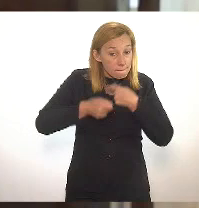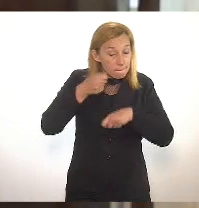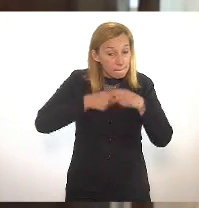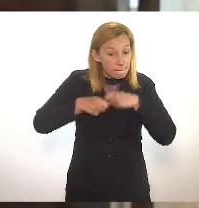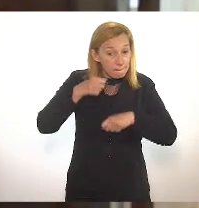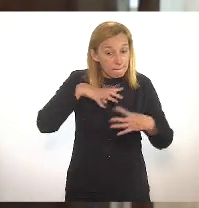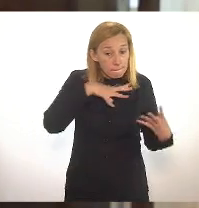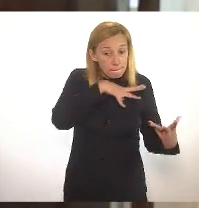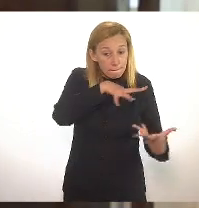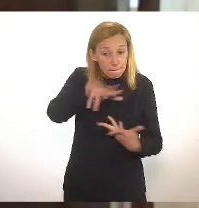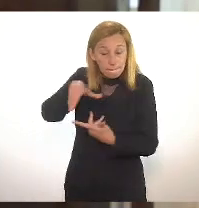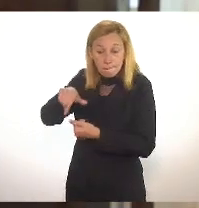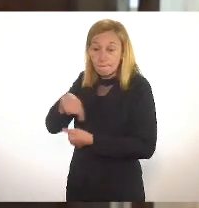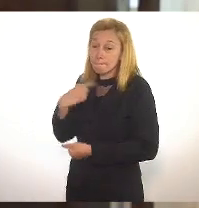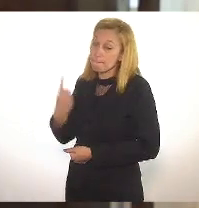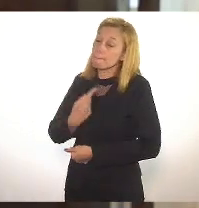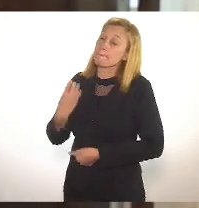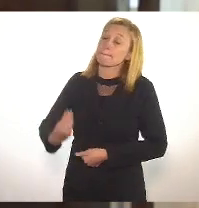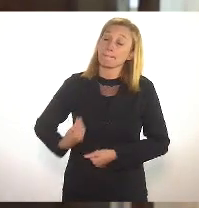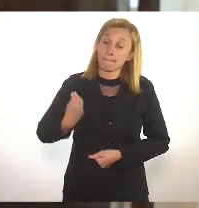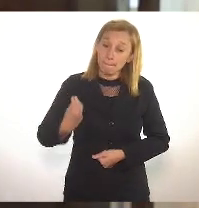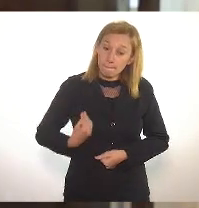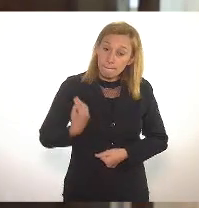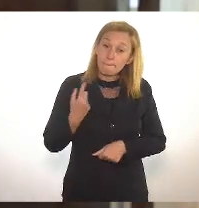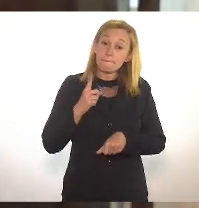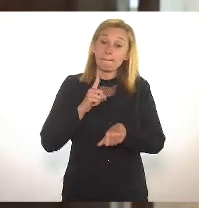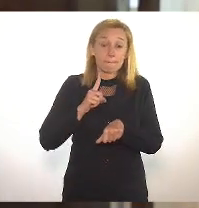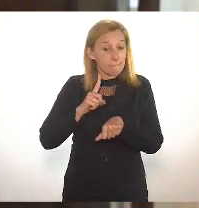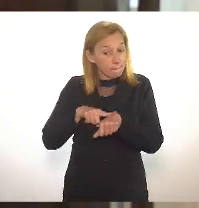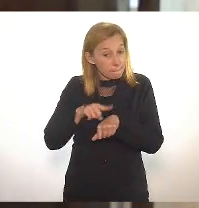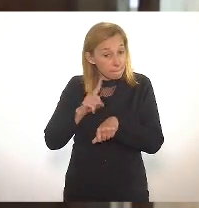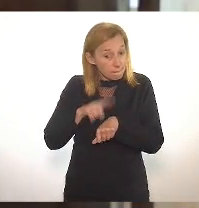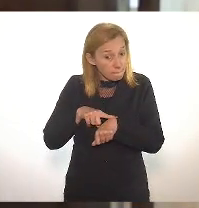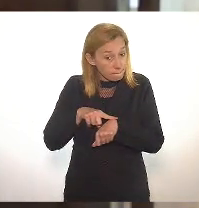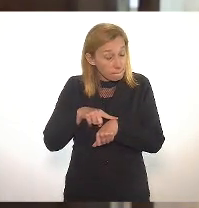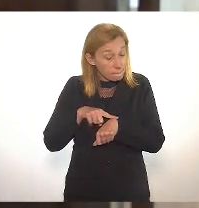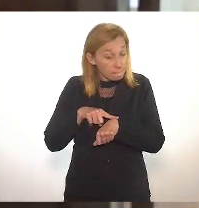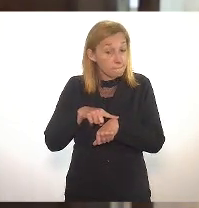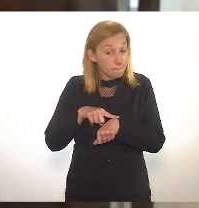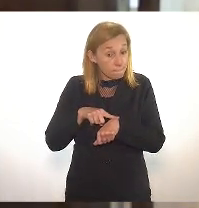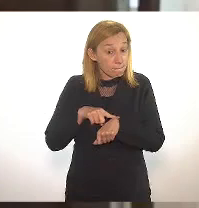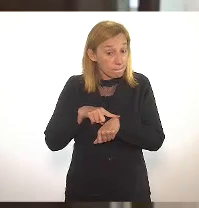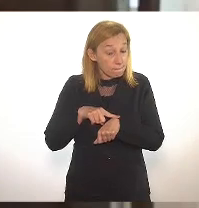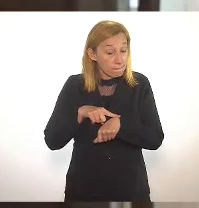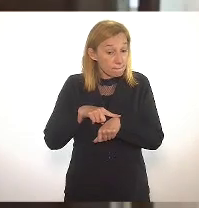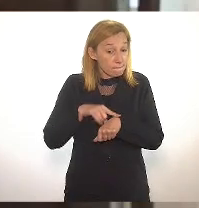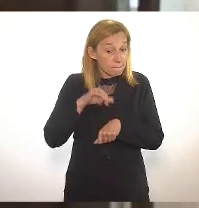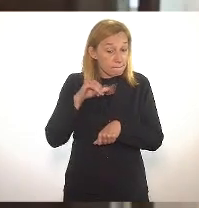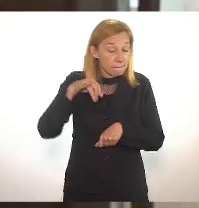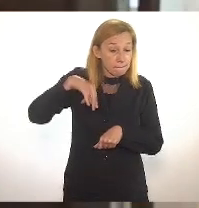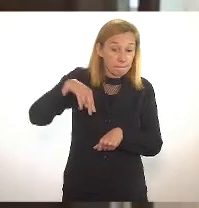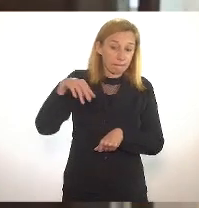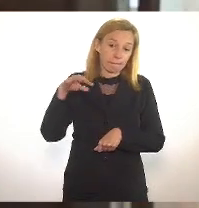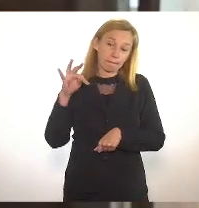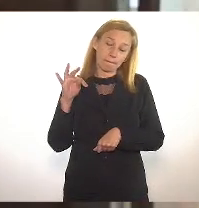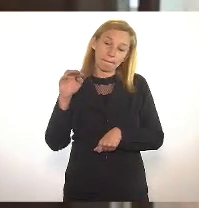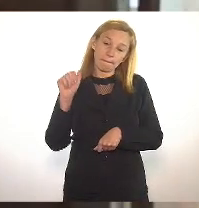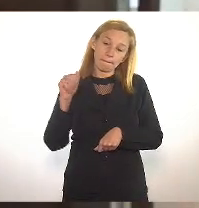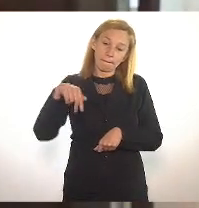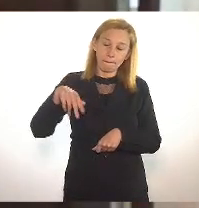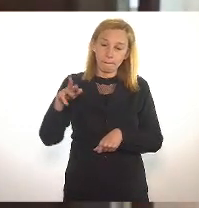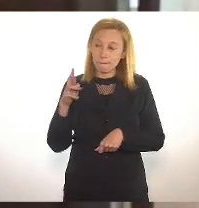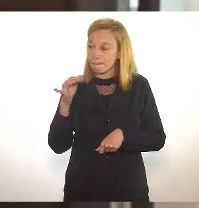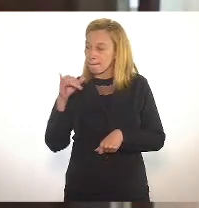globalizada que vivemos, nesse momento em que o antagonismo é o lema